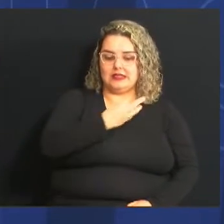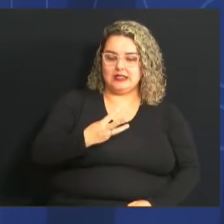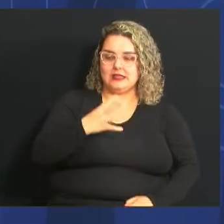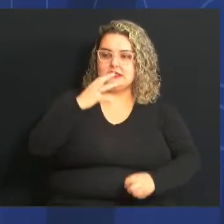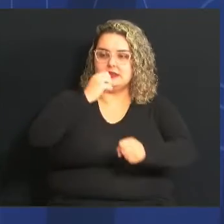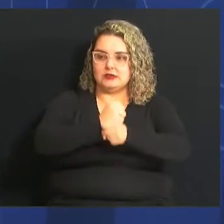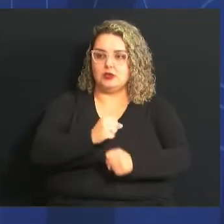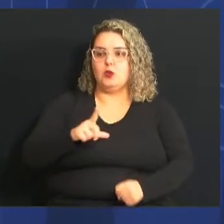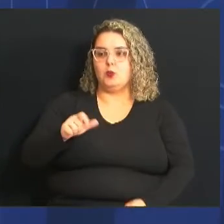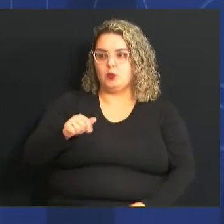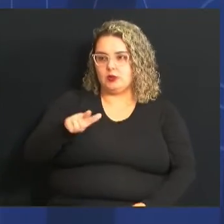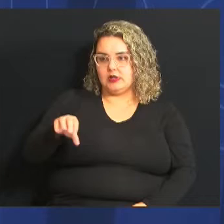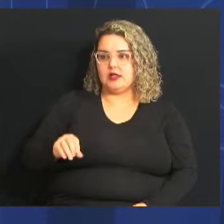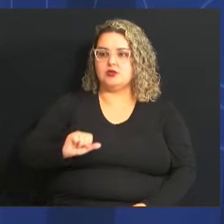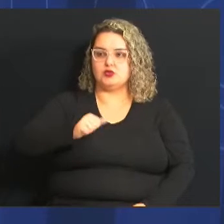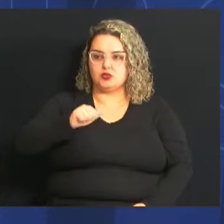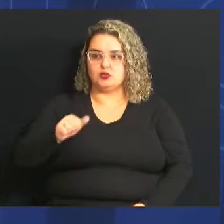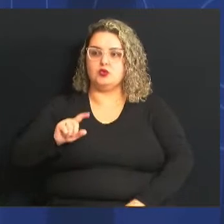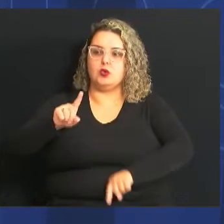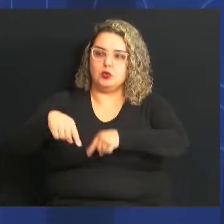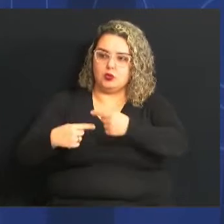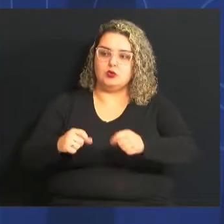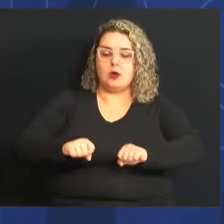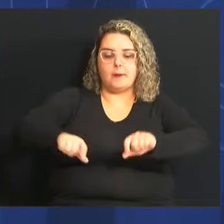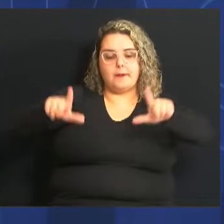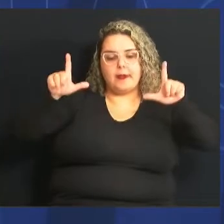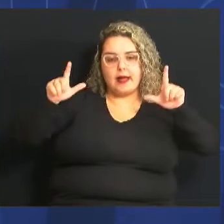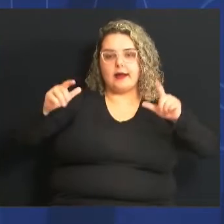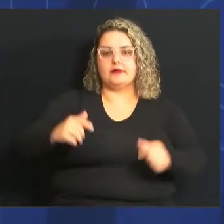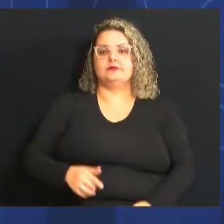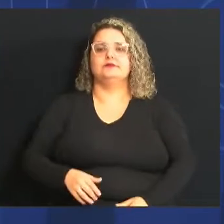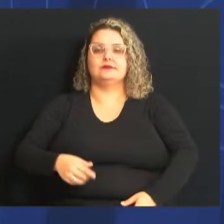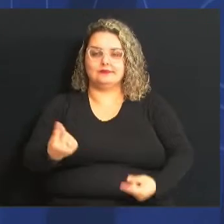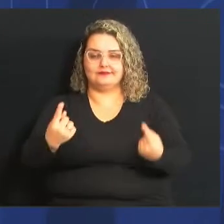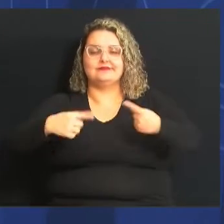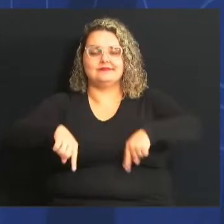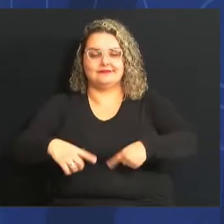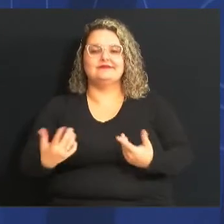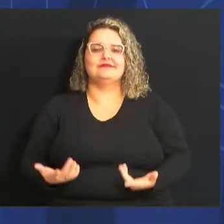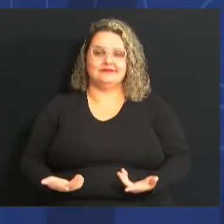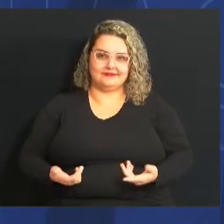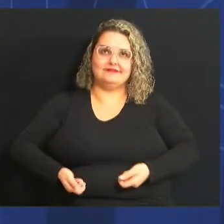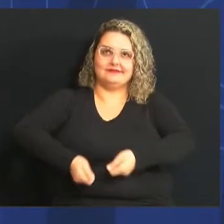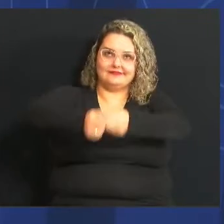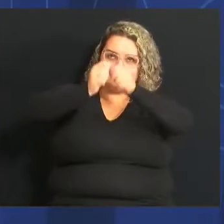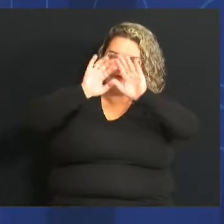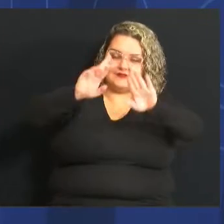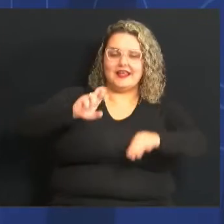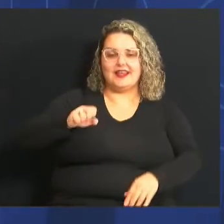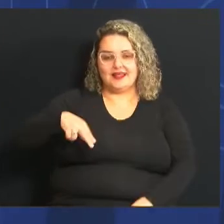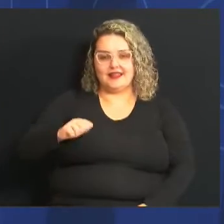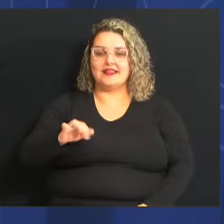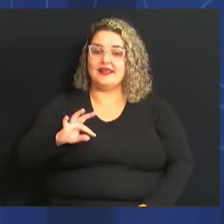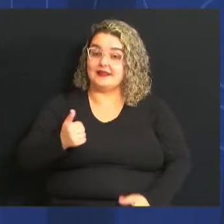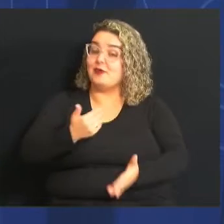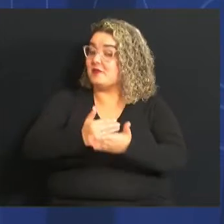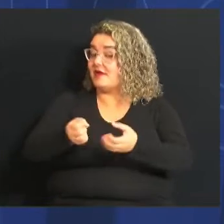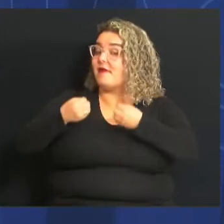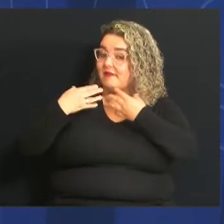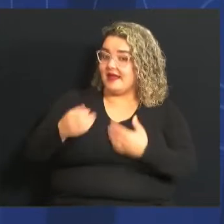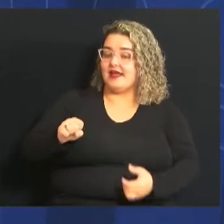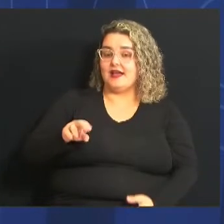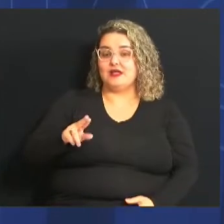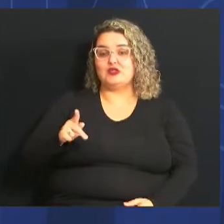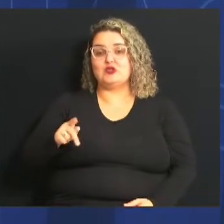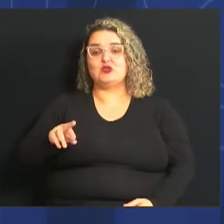com 11 foram os outros destaques da partida. Então é o Vôlei Renata começando bem, então, a Superliga Masculina